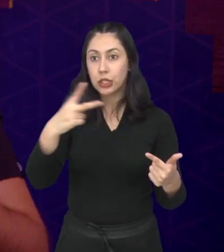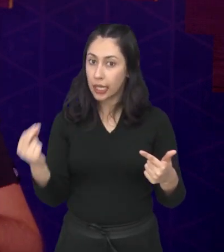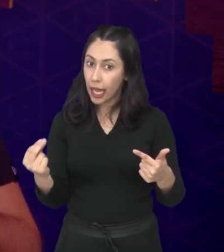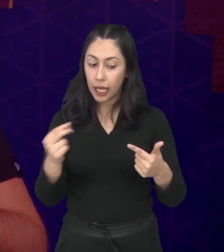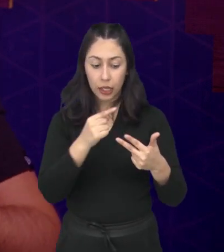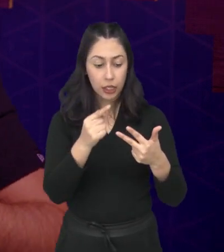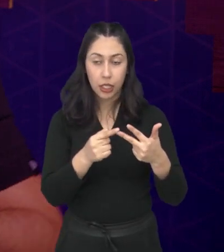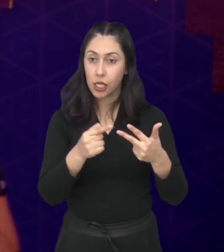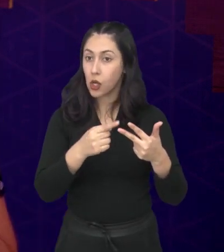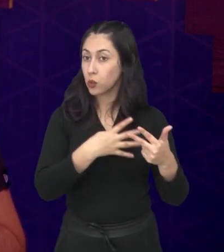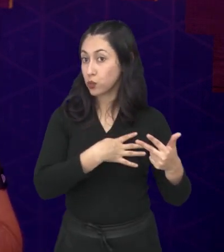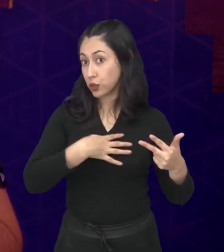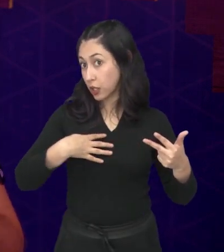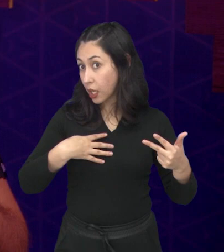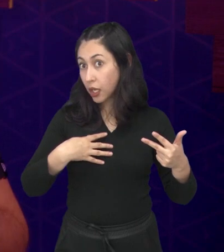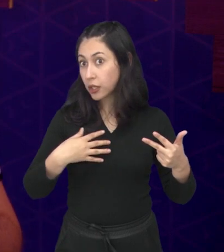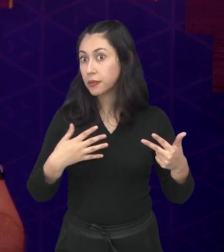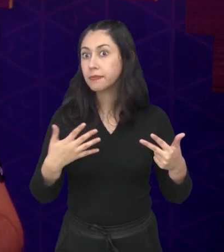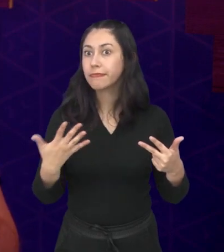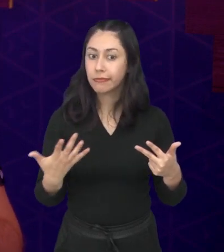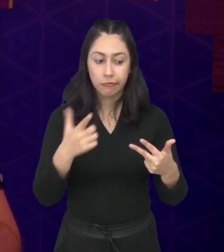o Senai, né? Então,